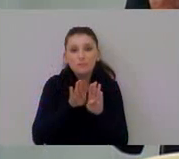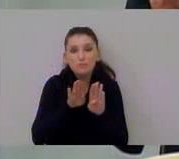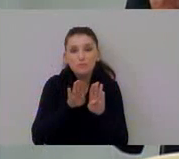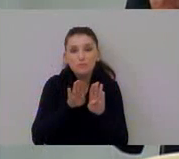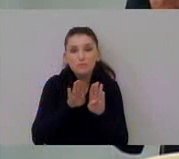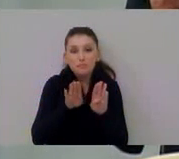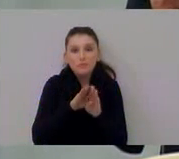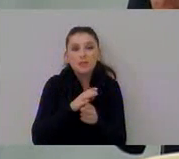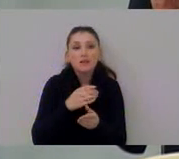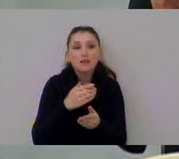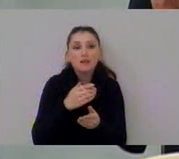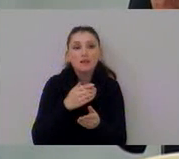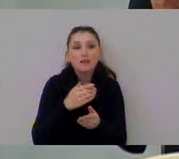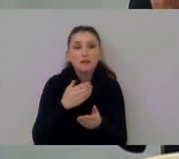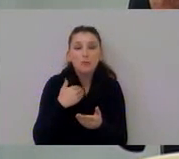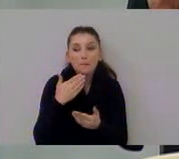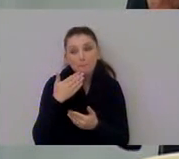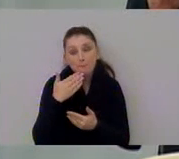de Criciúma